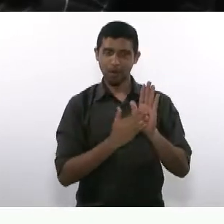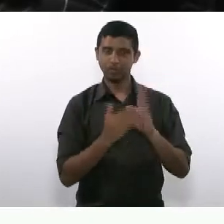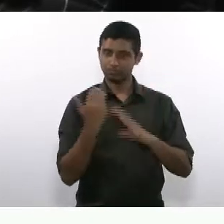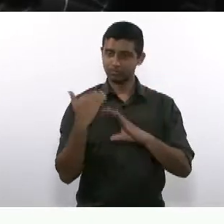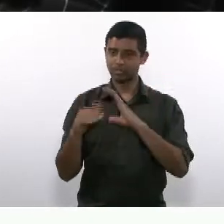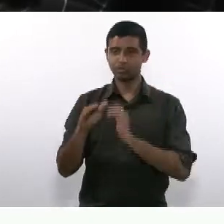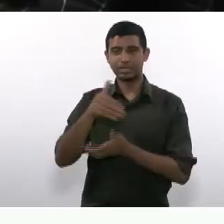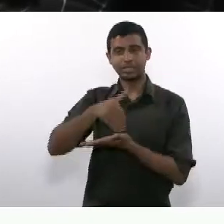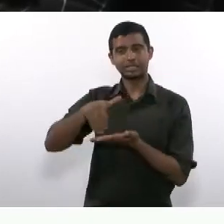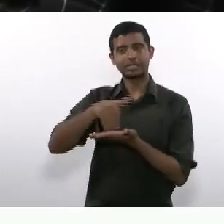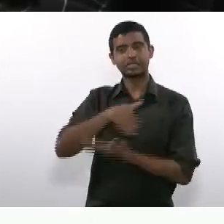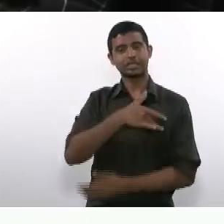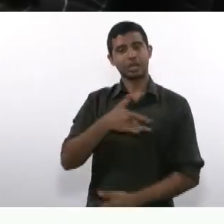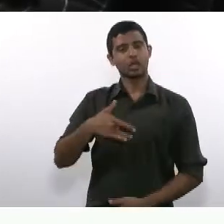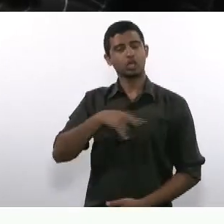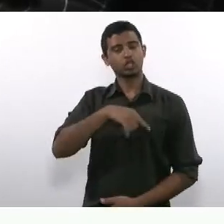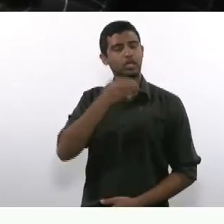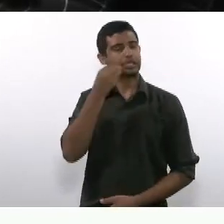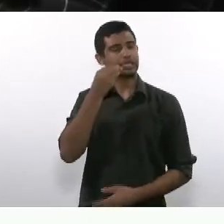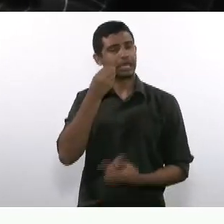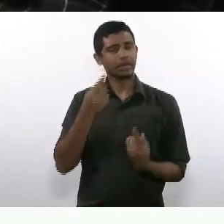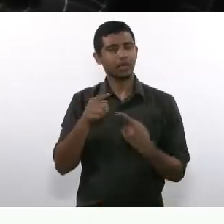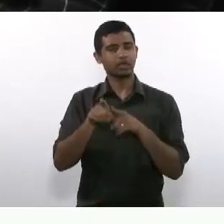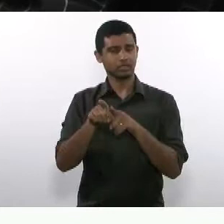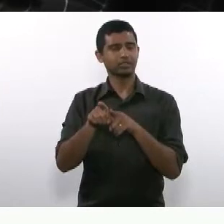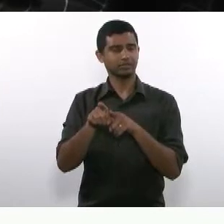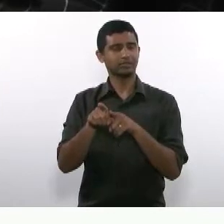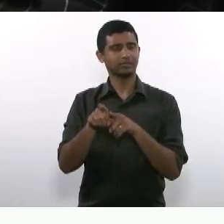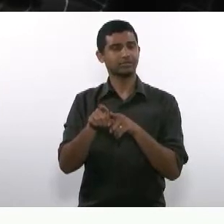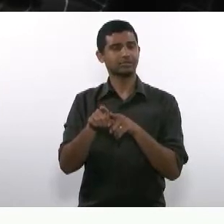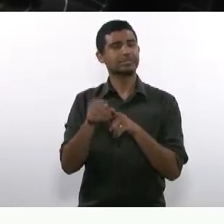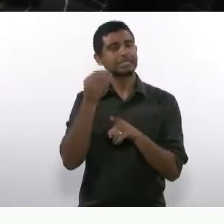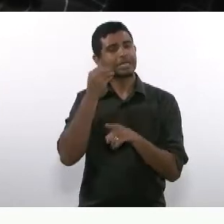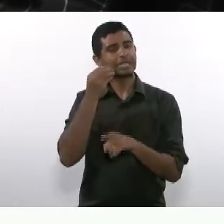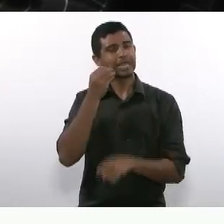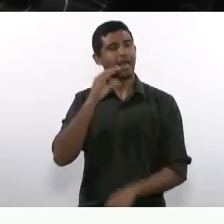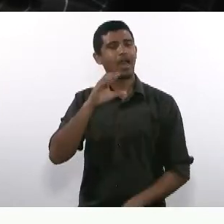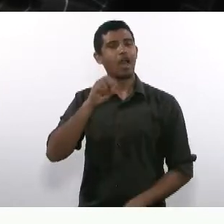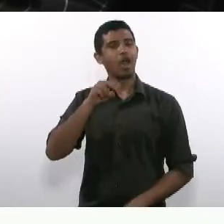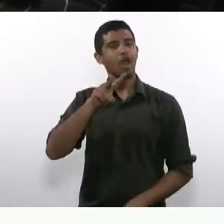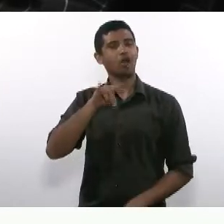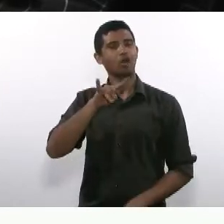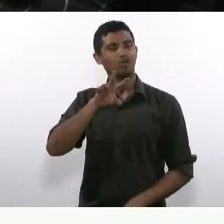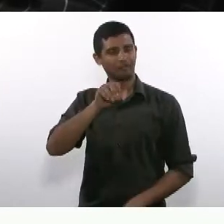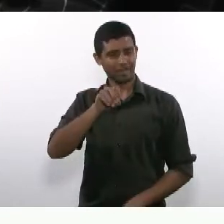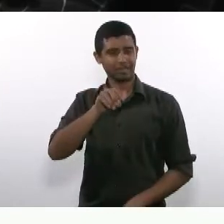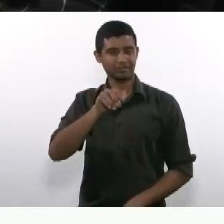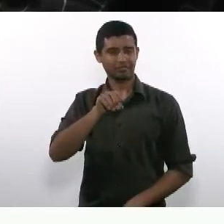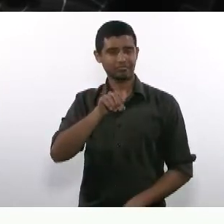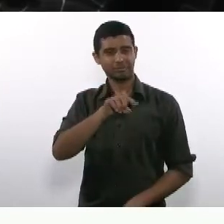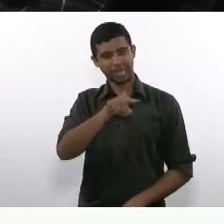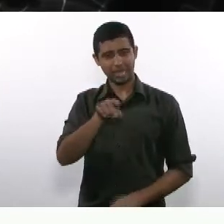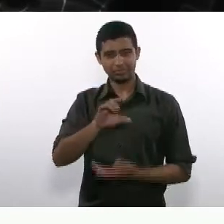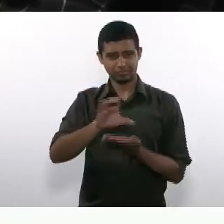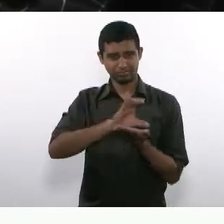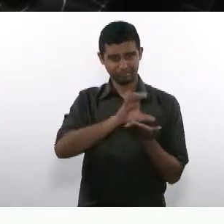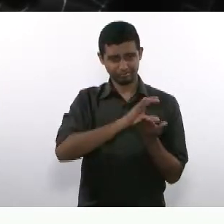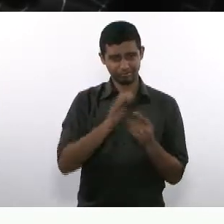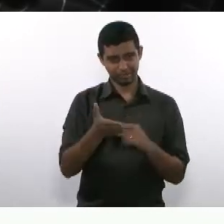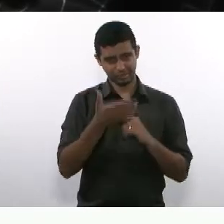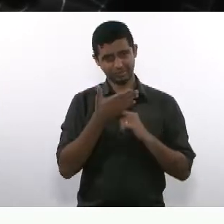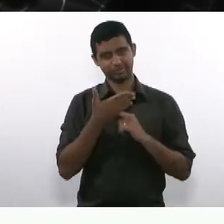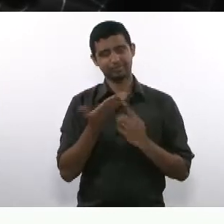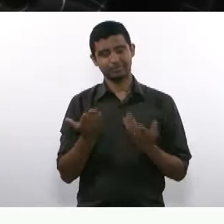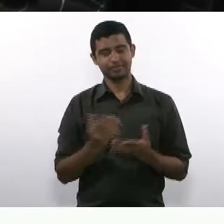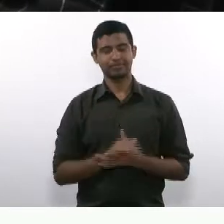nós estamos tentando uma parceria para fazer um convênio e tentar a descentralização de recursos deles. Né? A educação, por